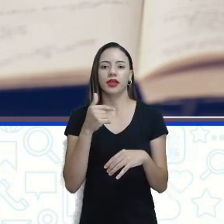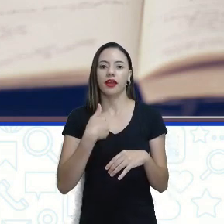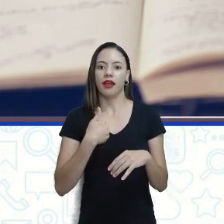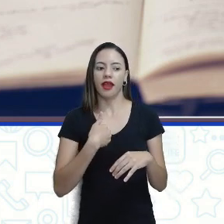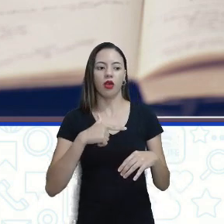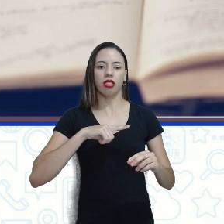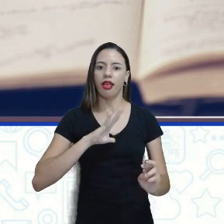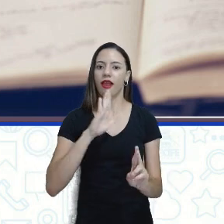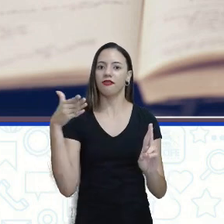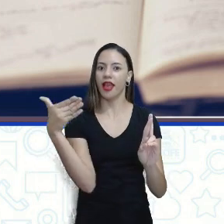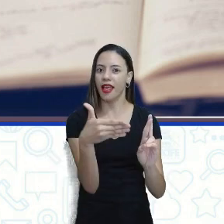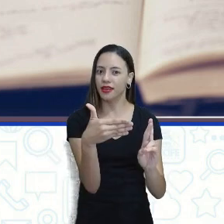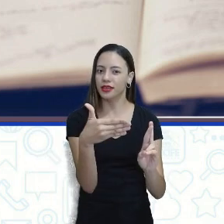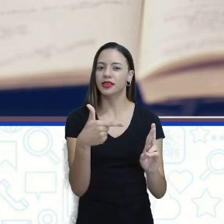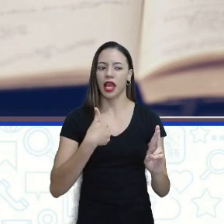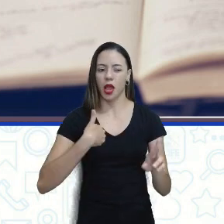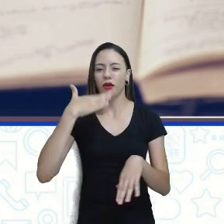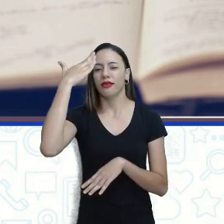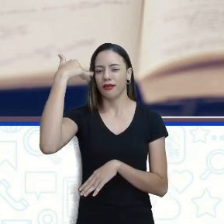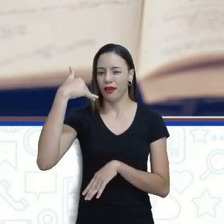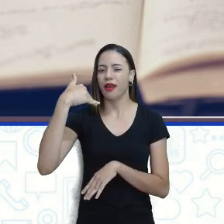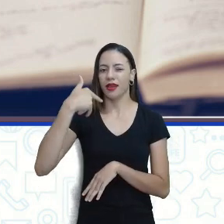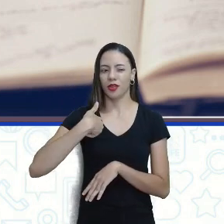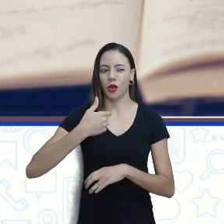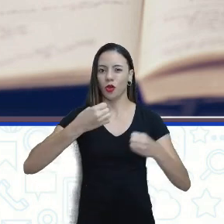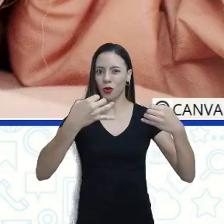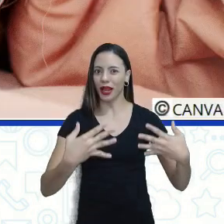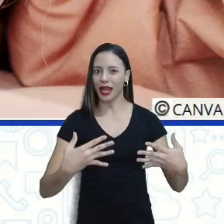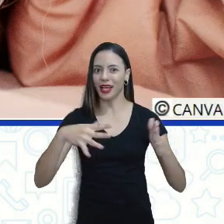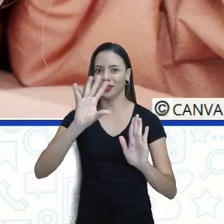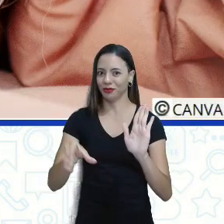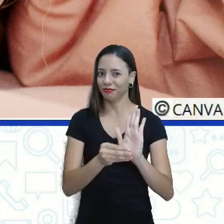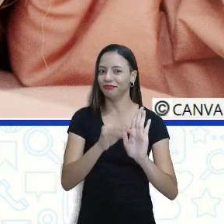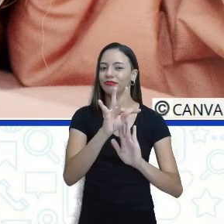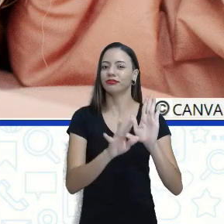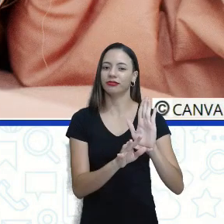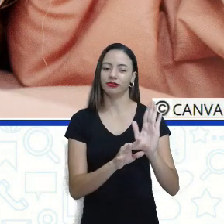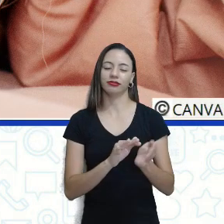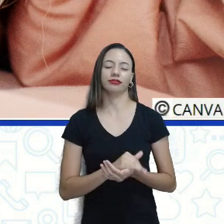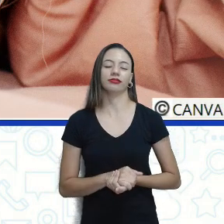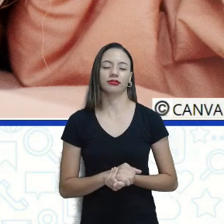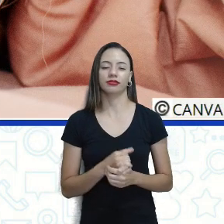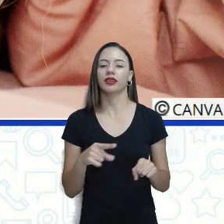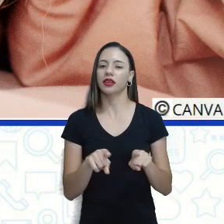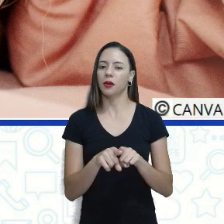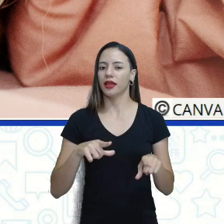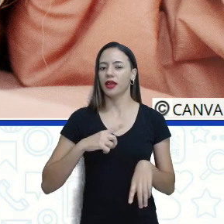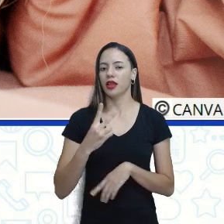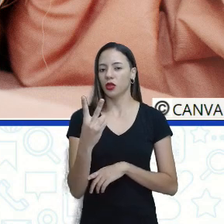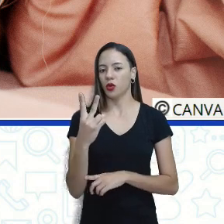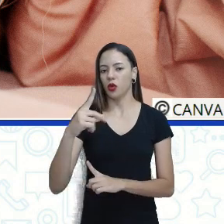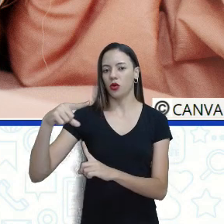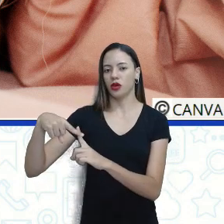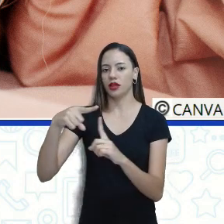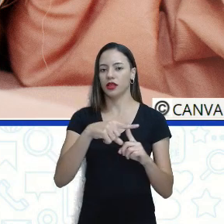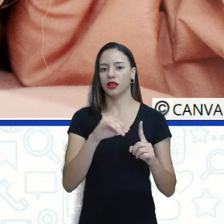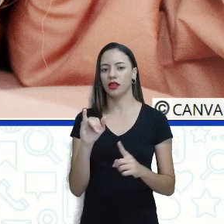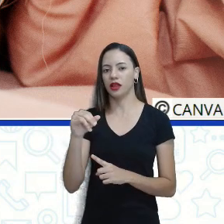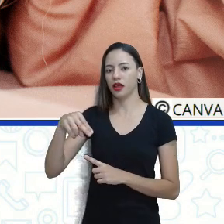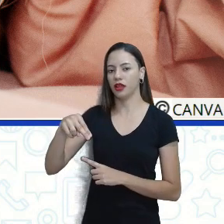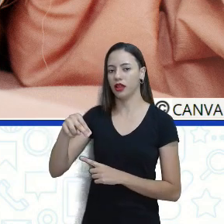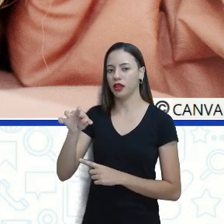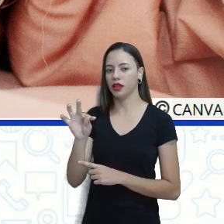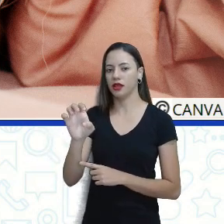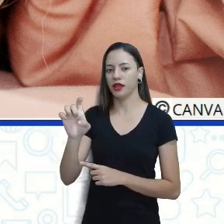tenho referências, eu sei do que, né, eu estou dizendo. A gente tem dois tipos de, né, intertextualidade,